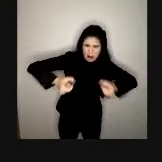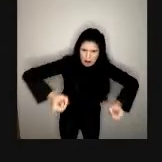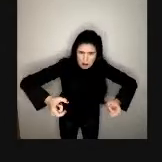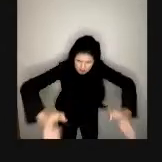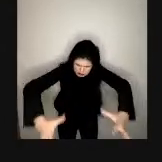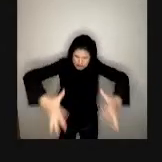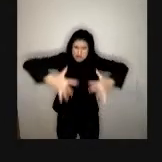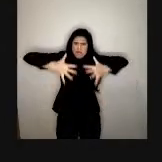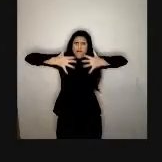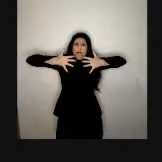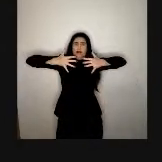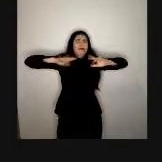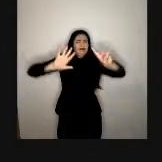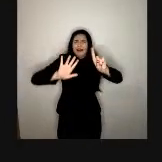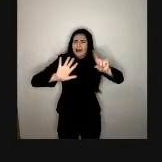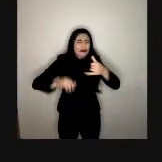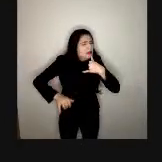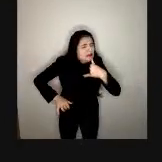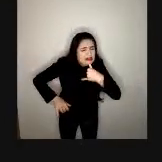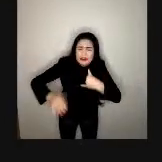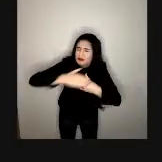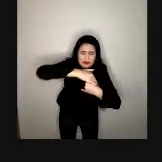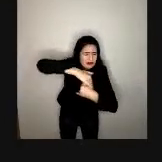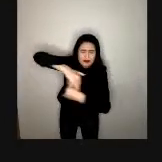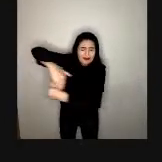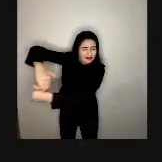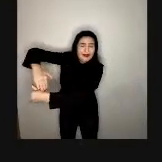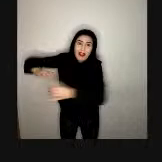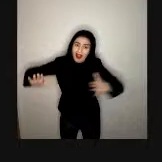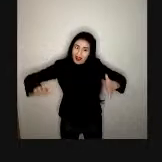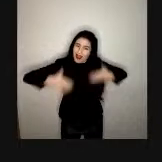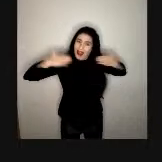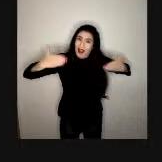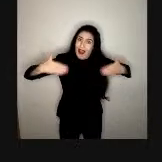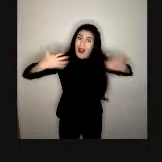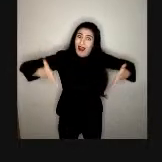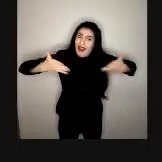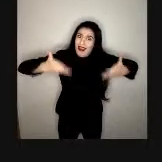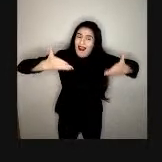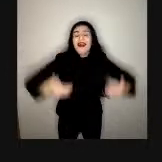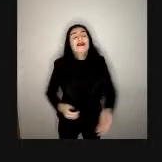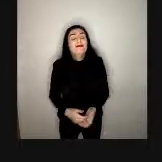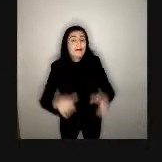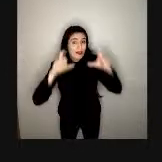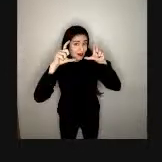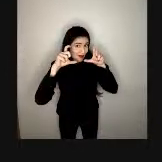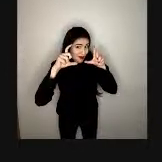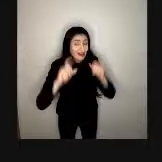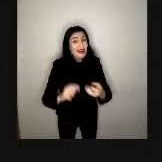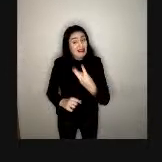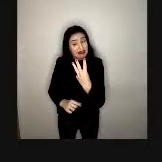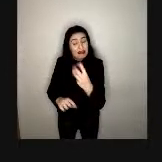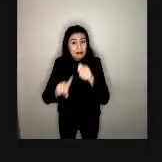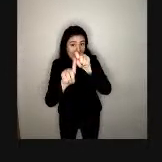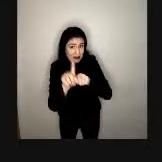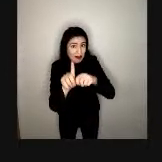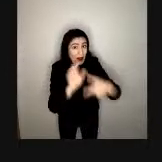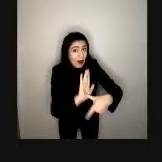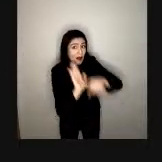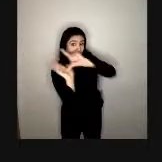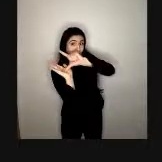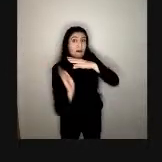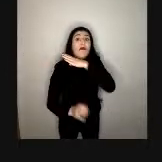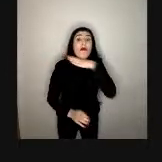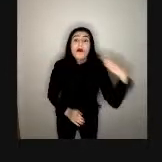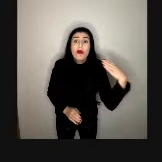vida dela. Essa foto bonita que ela tá aqui, à esquerda, foi 3 meses antes dela falecer. uma foto